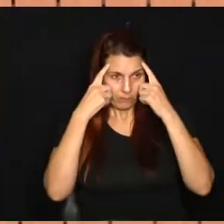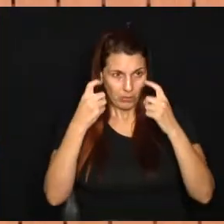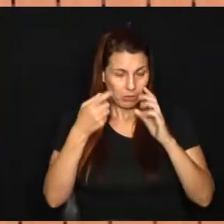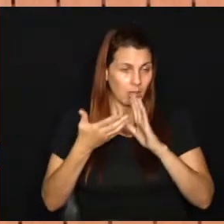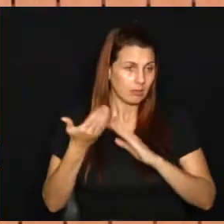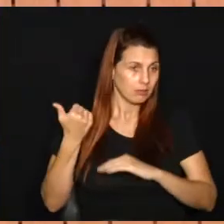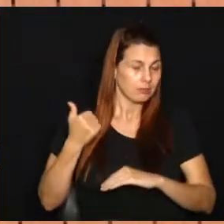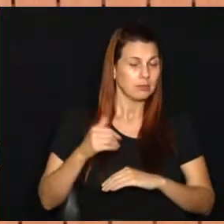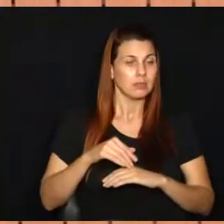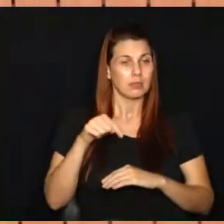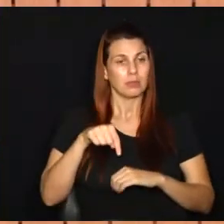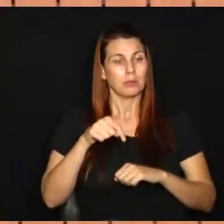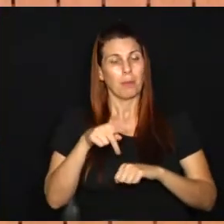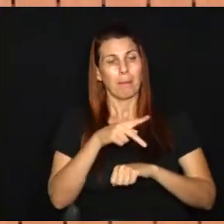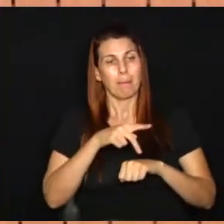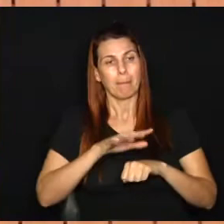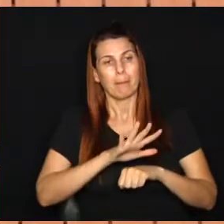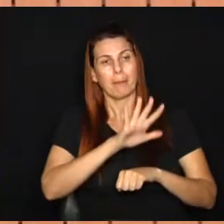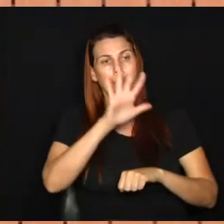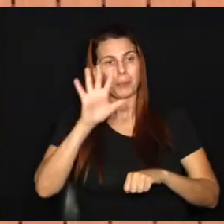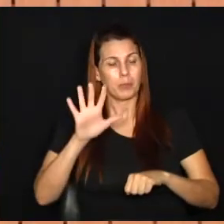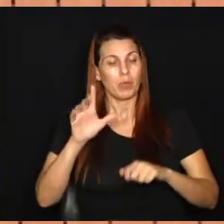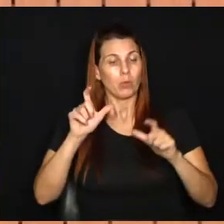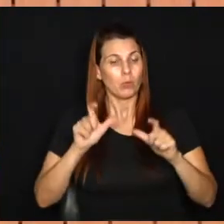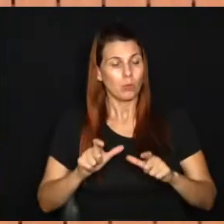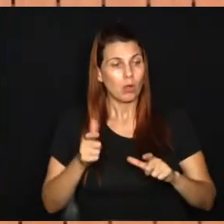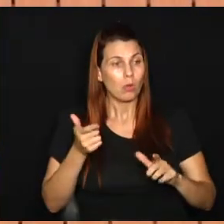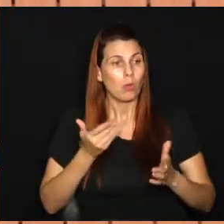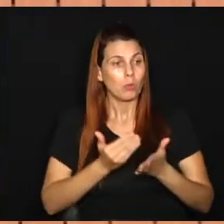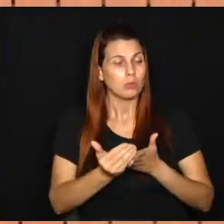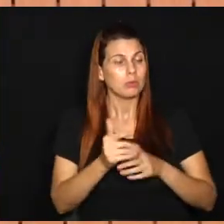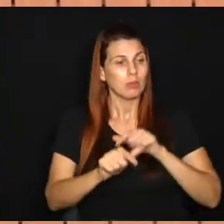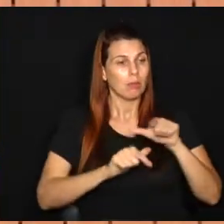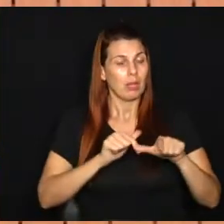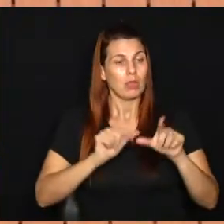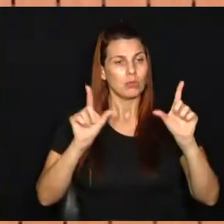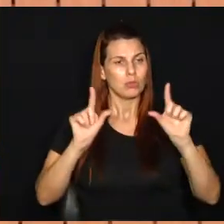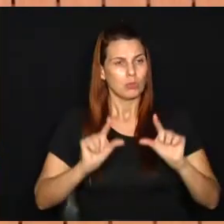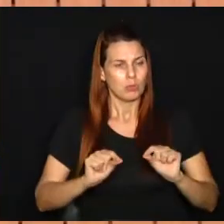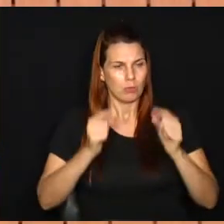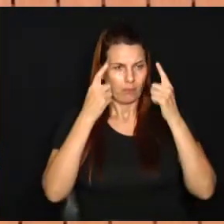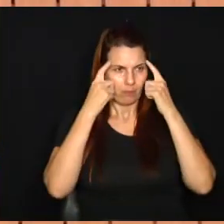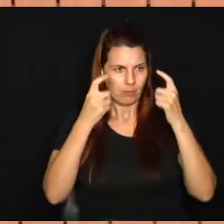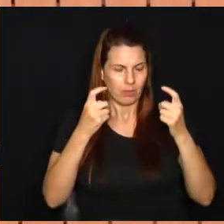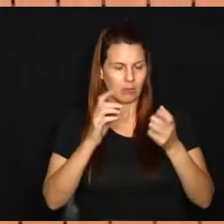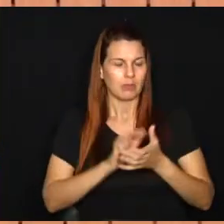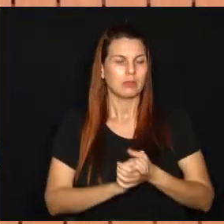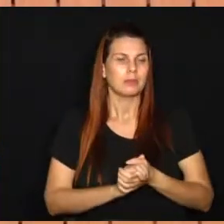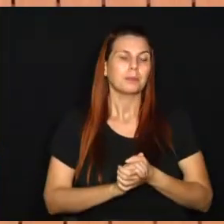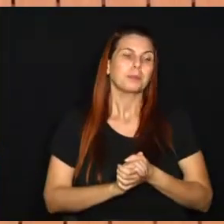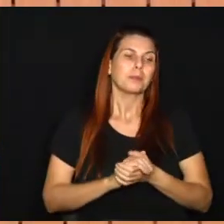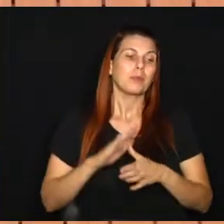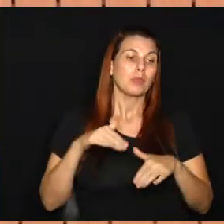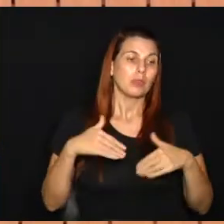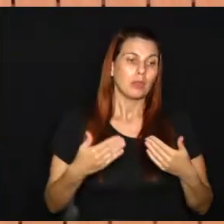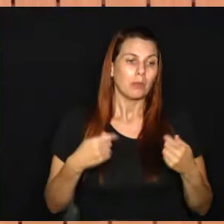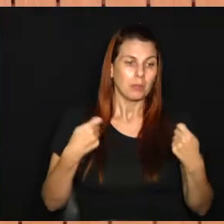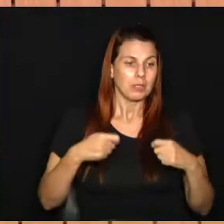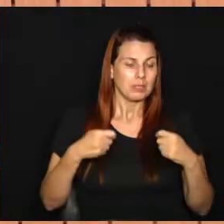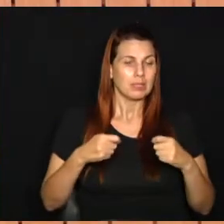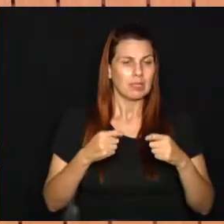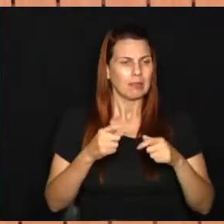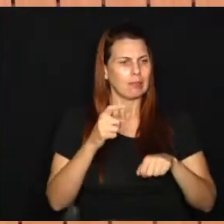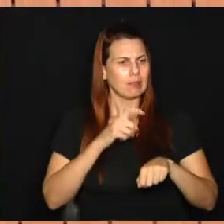todos os lugares onde for implantado, caiu os índices de reincidência. Então esse é um tipo de política que no médio prazo